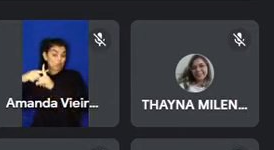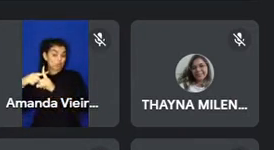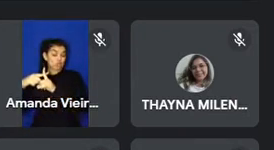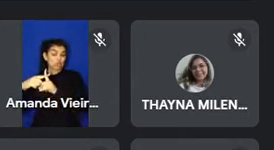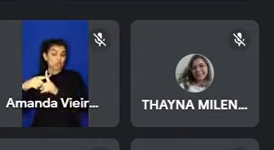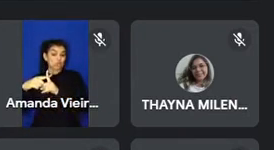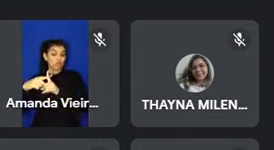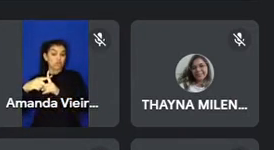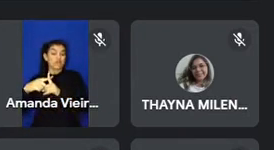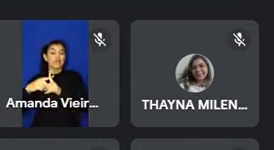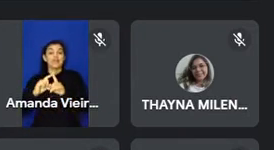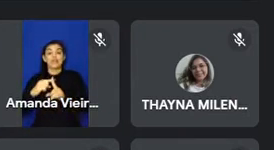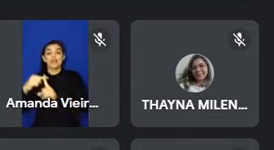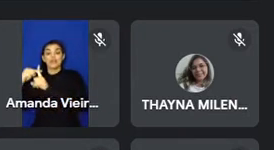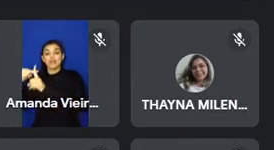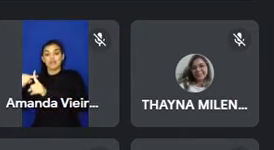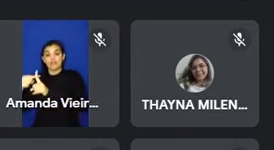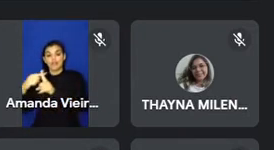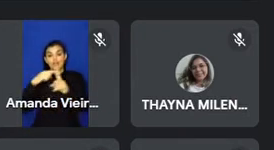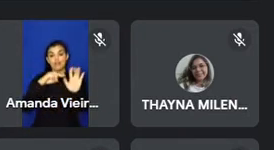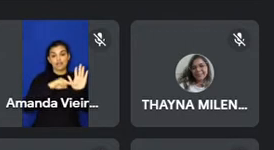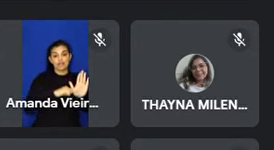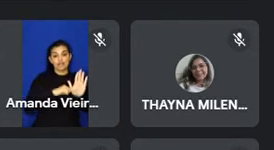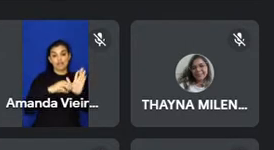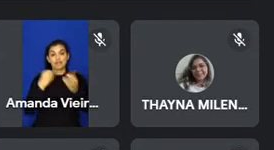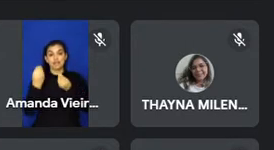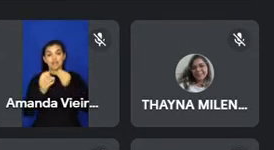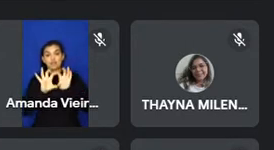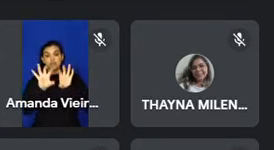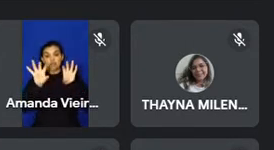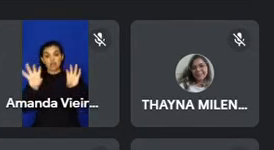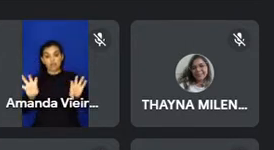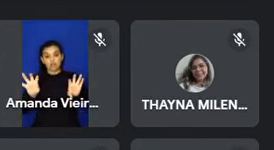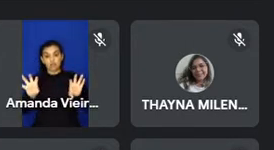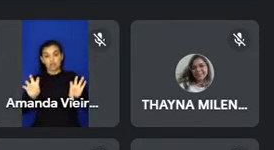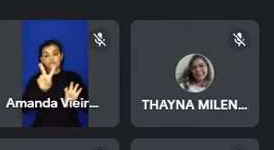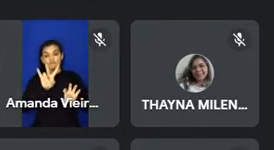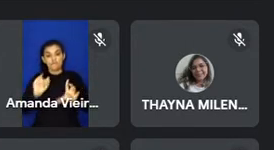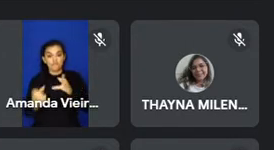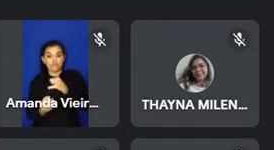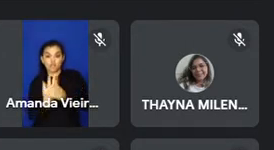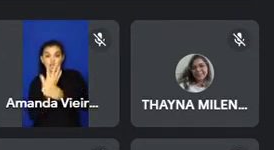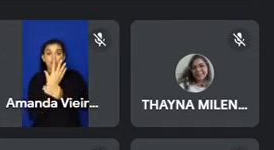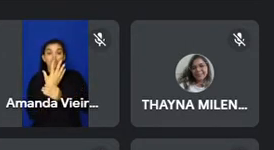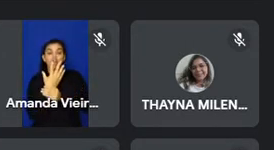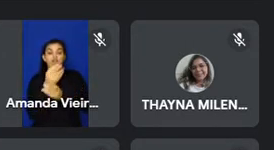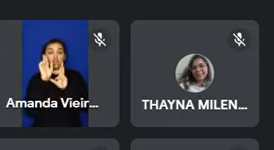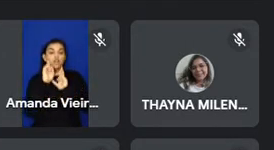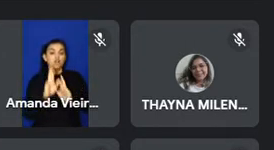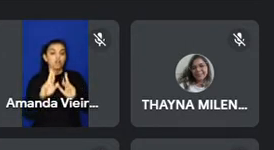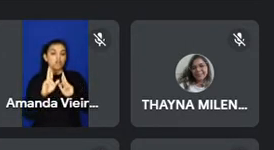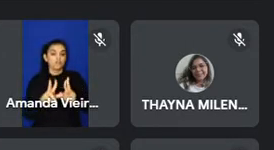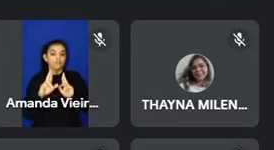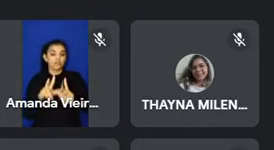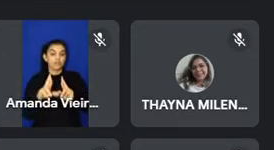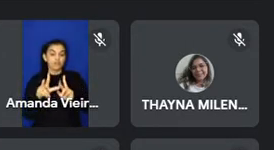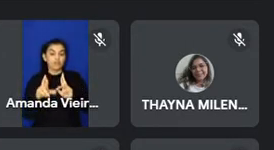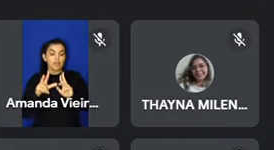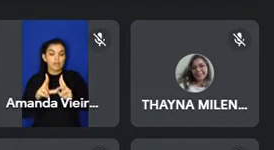ela vai ter anticorpos anti-RH positivo, entendeu? Então, quando o feto